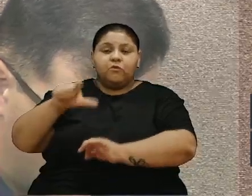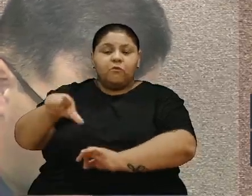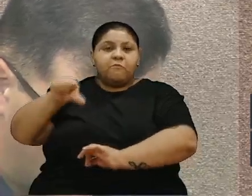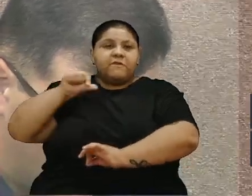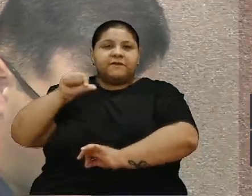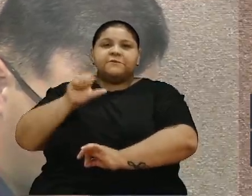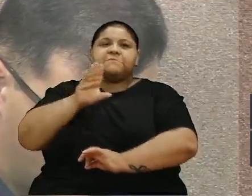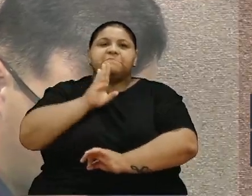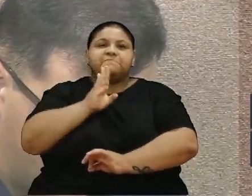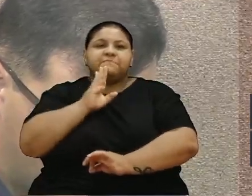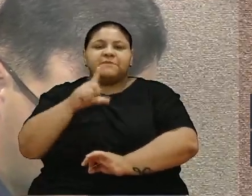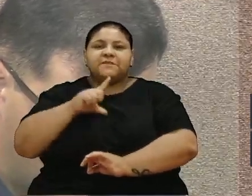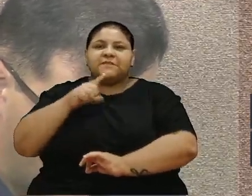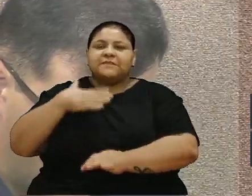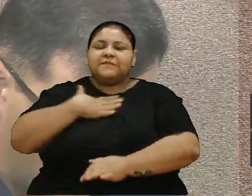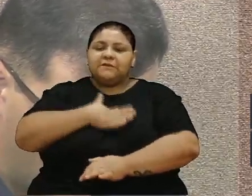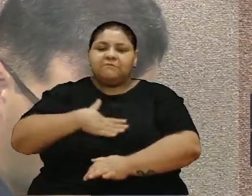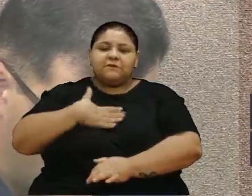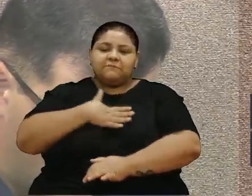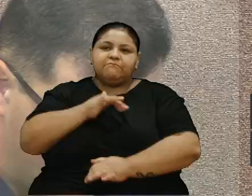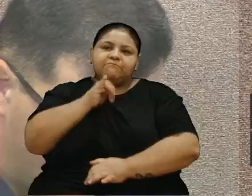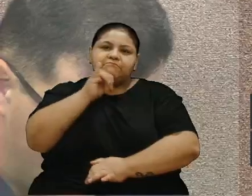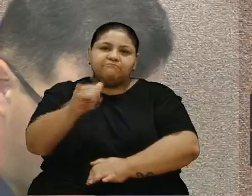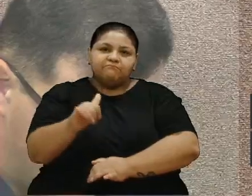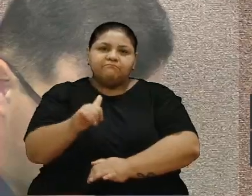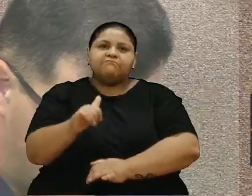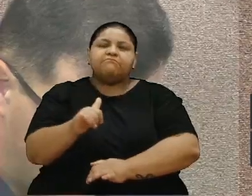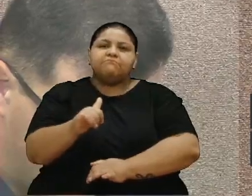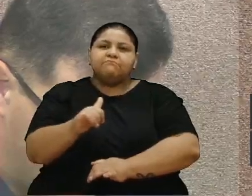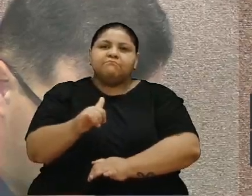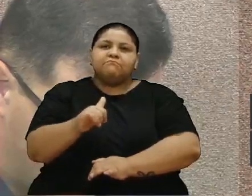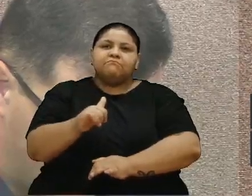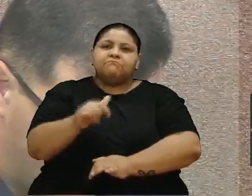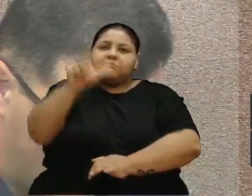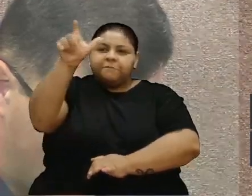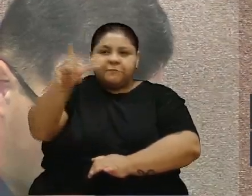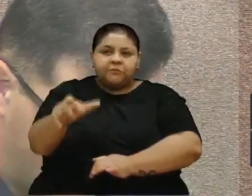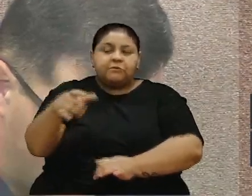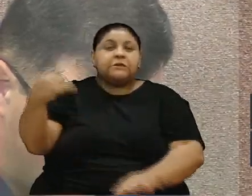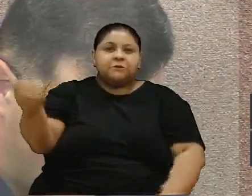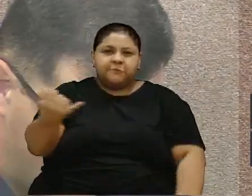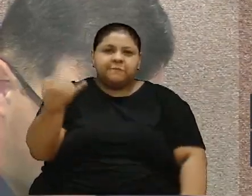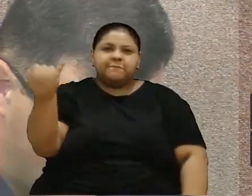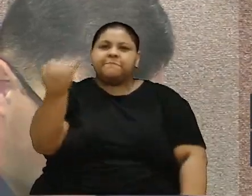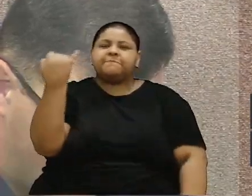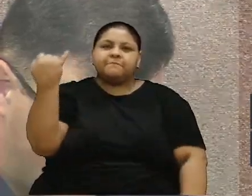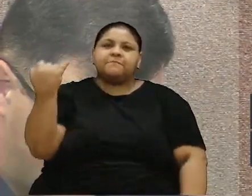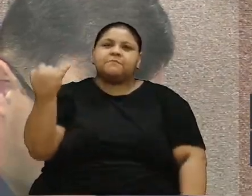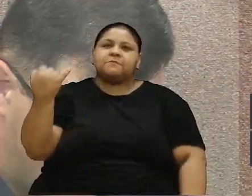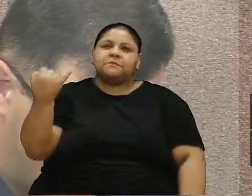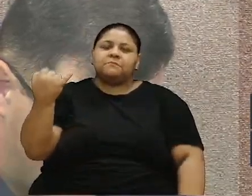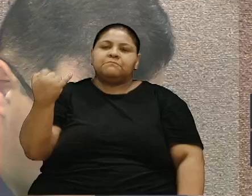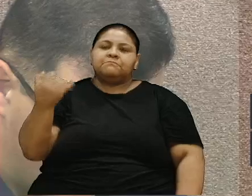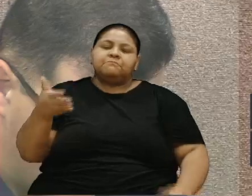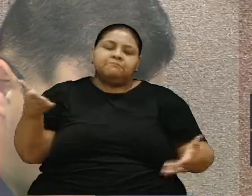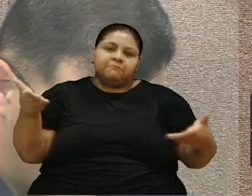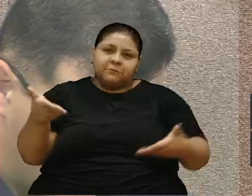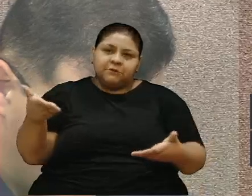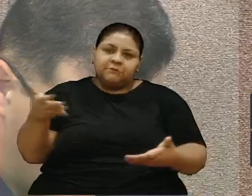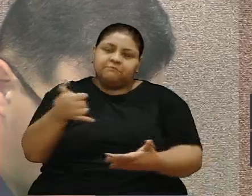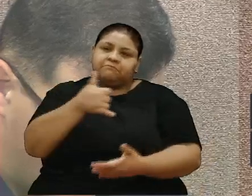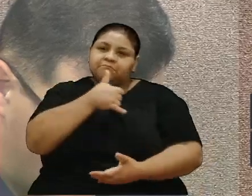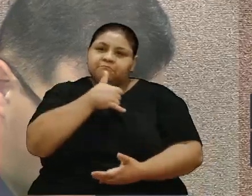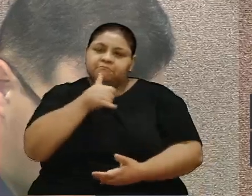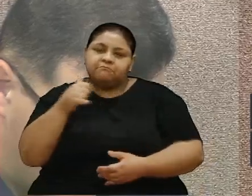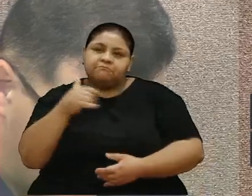grande prazer em anunciar que ele foi um grande homem. Foi um grande homem e que nos deixa na data